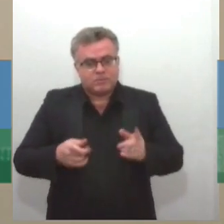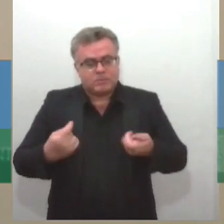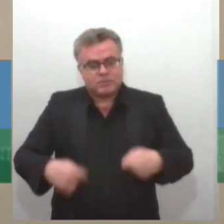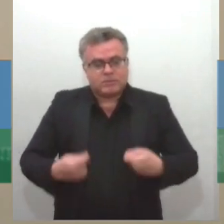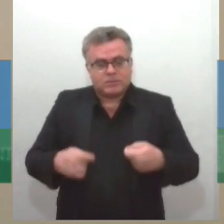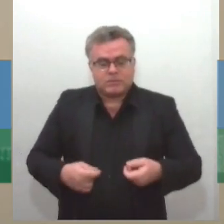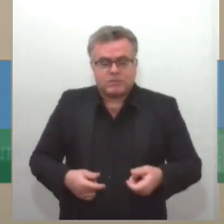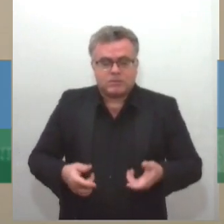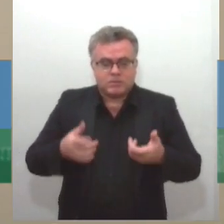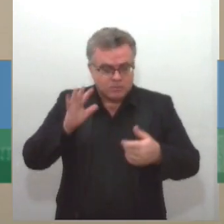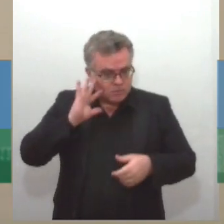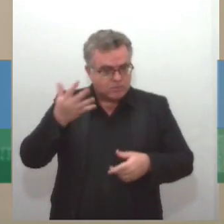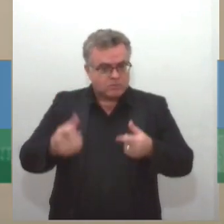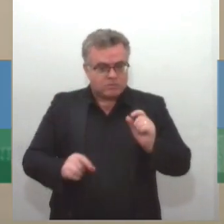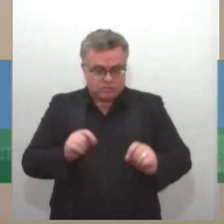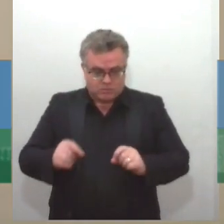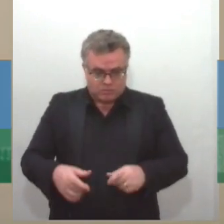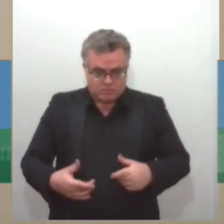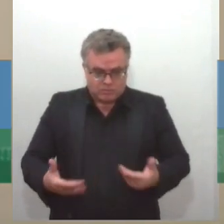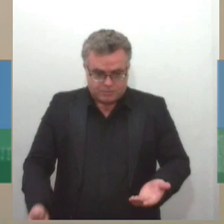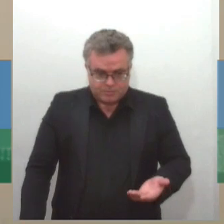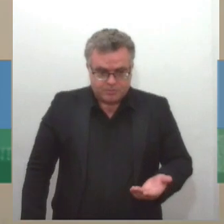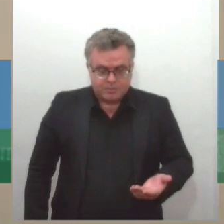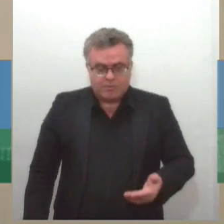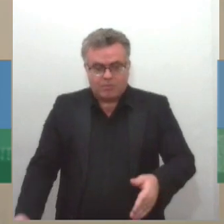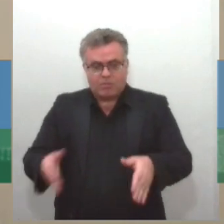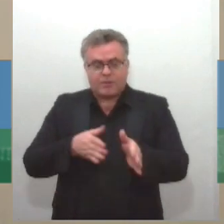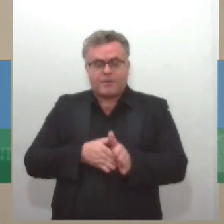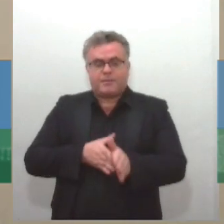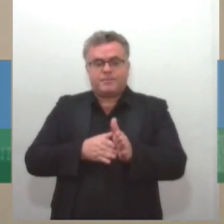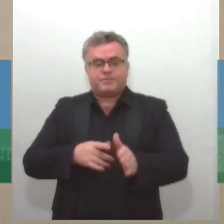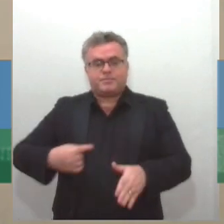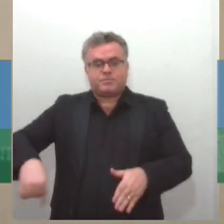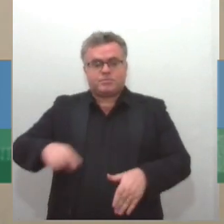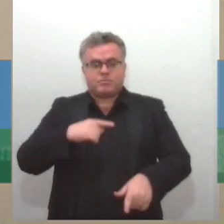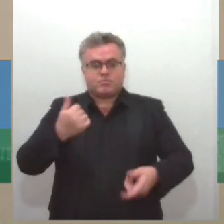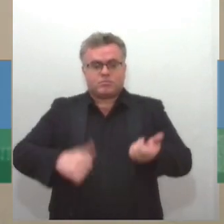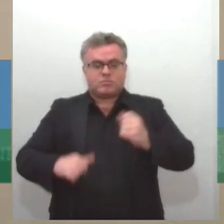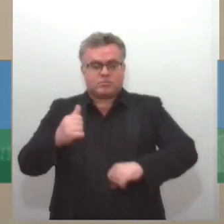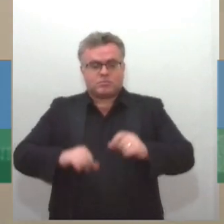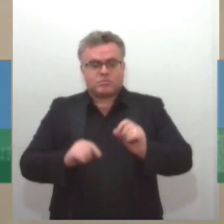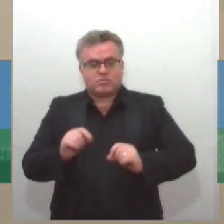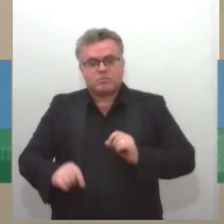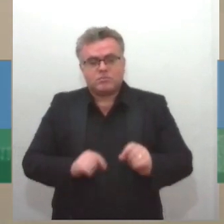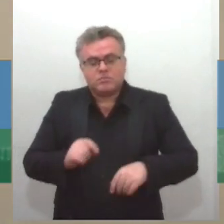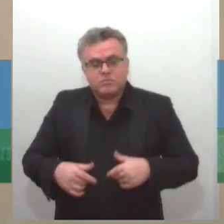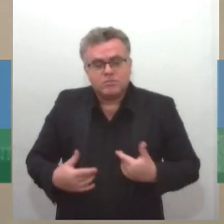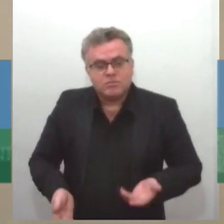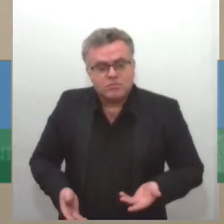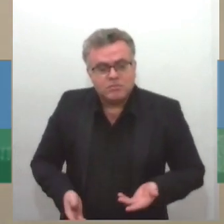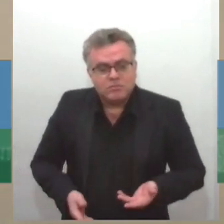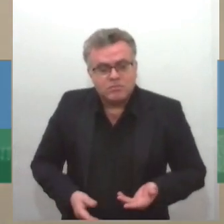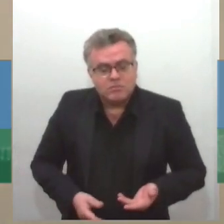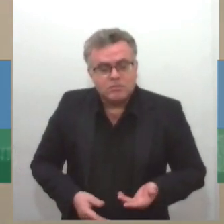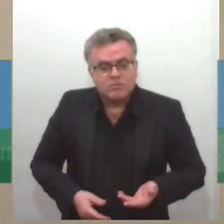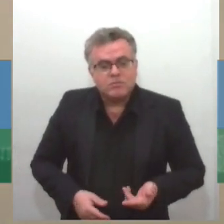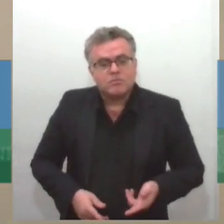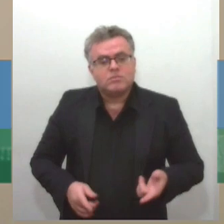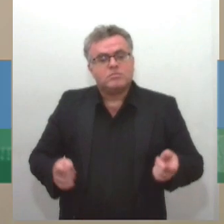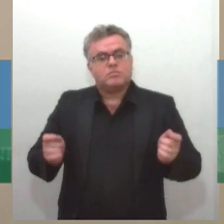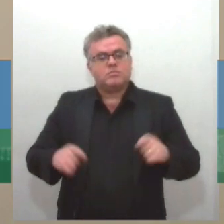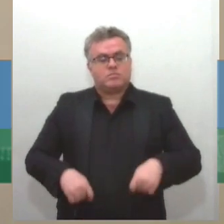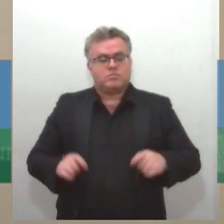que esse é um caminho que nossa avaliação de médio e muito longo prazo é que pode sim